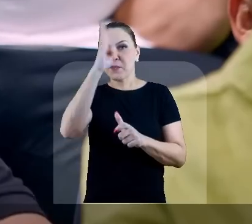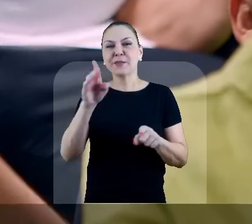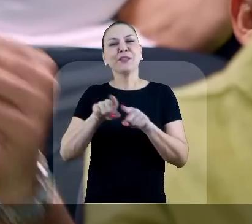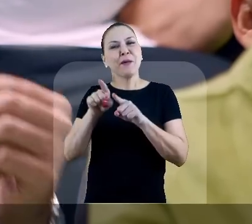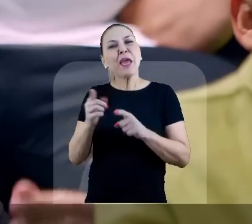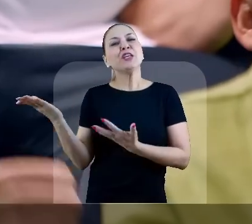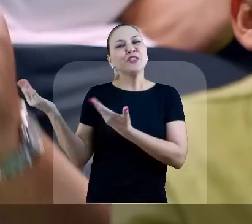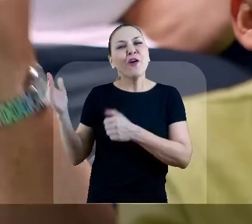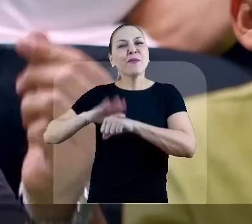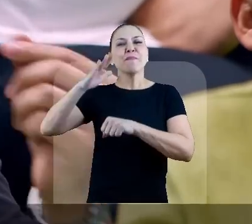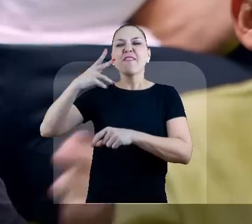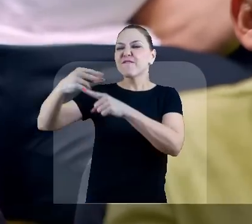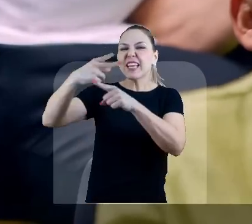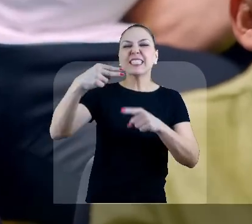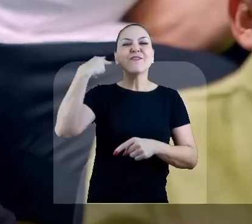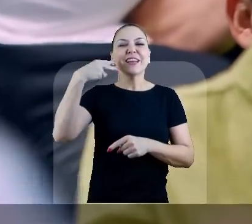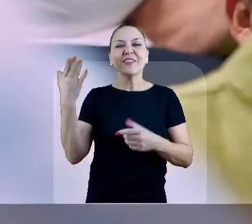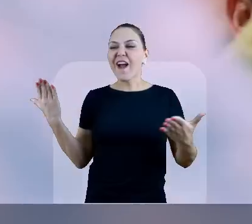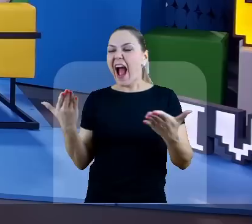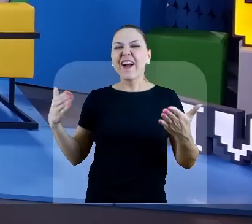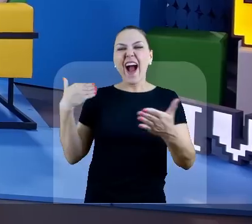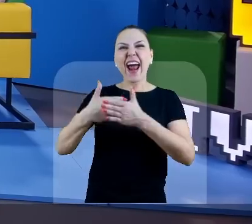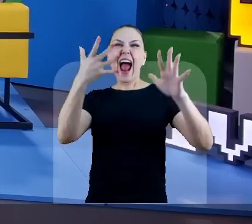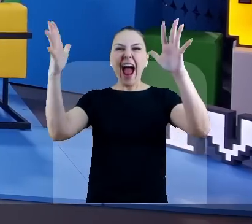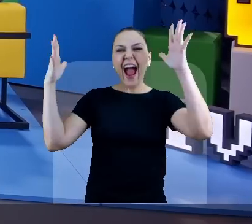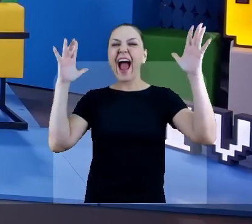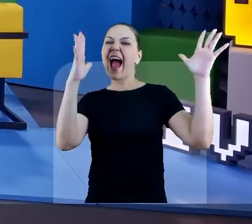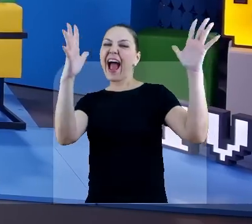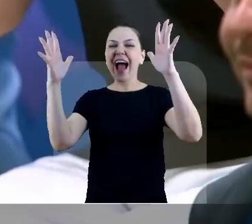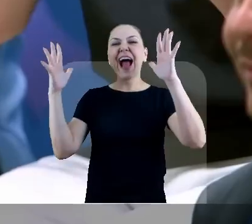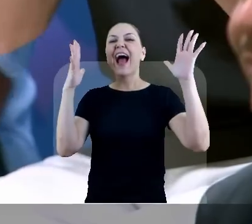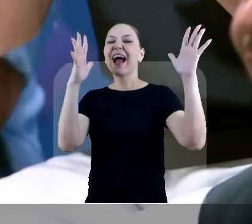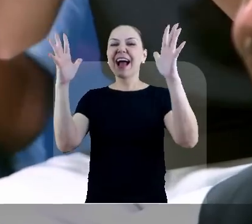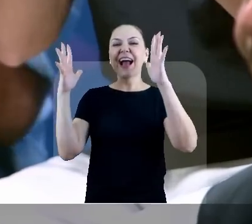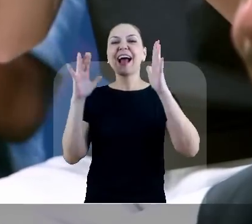que vai eleger mais vereadores e prefeitos da juventude no Brasil?